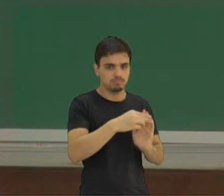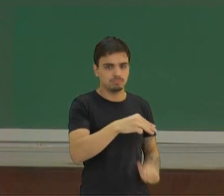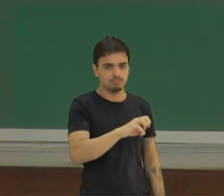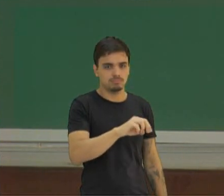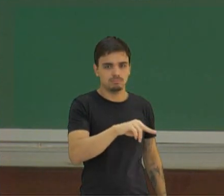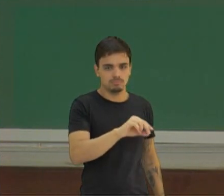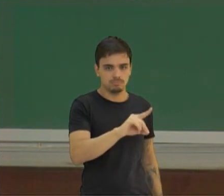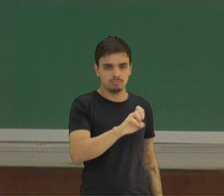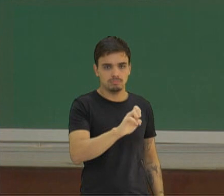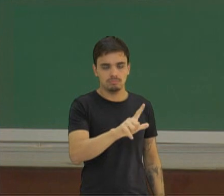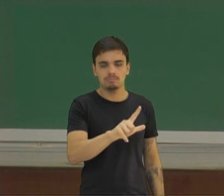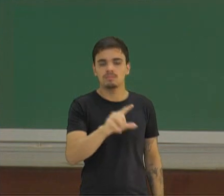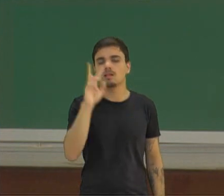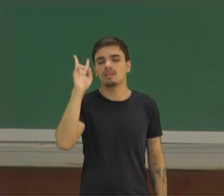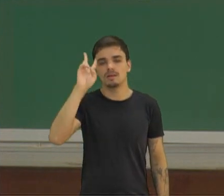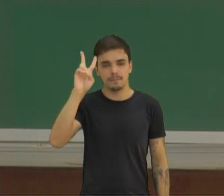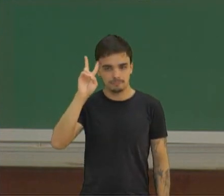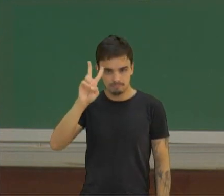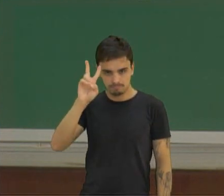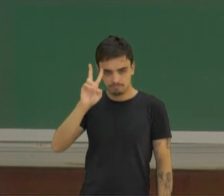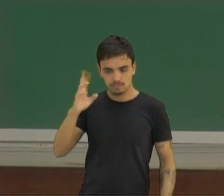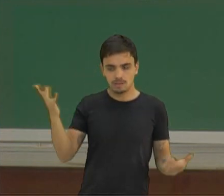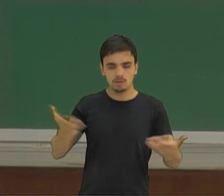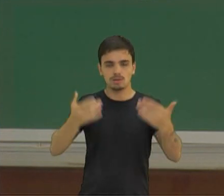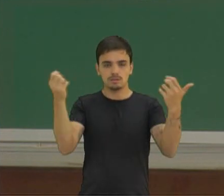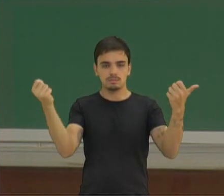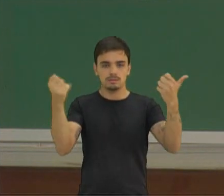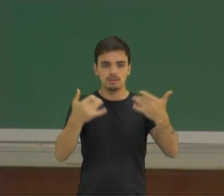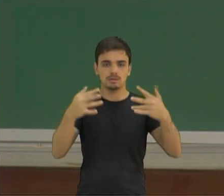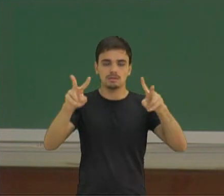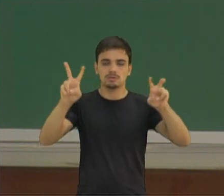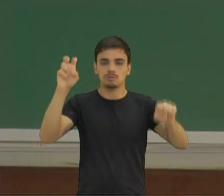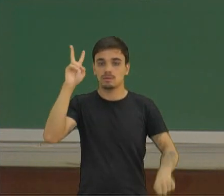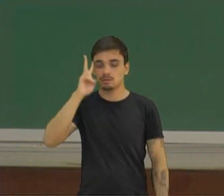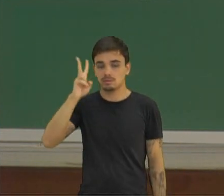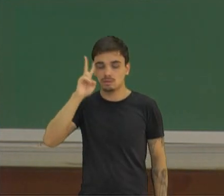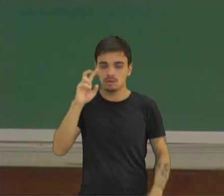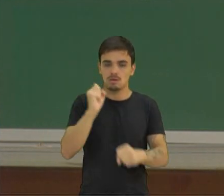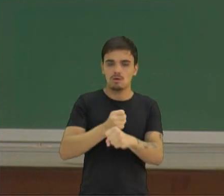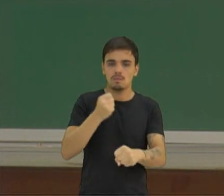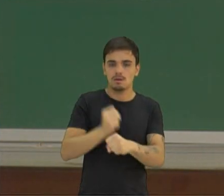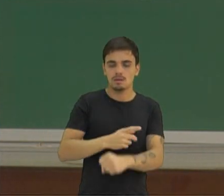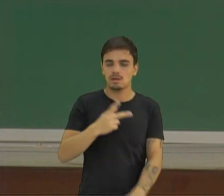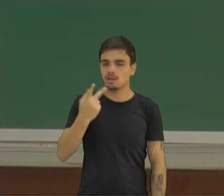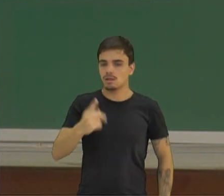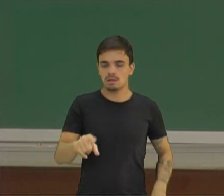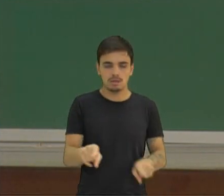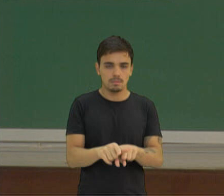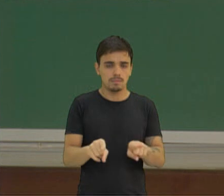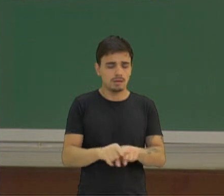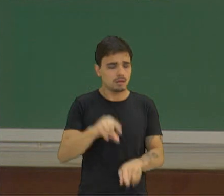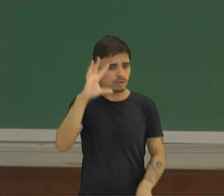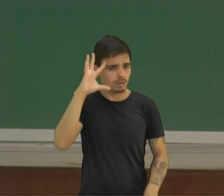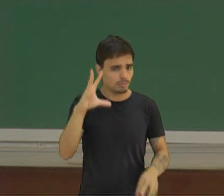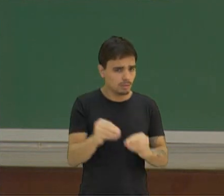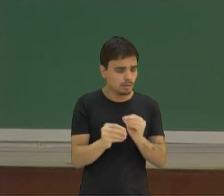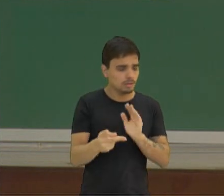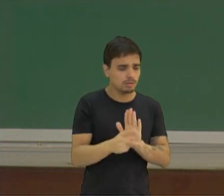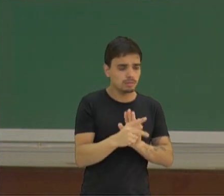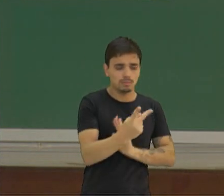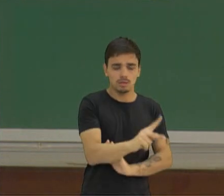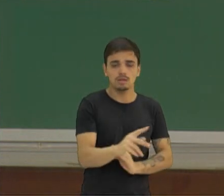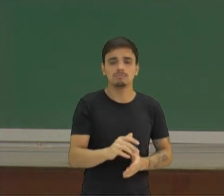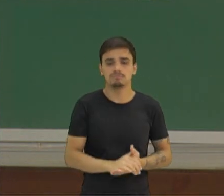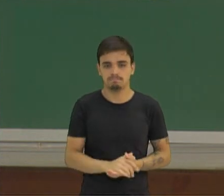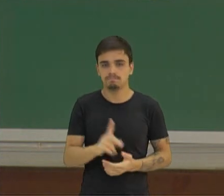por Gregor Mendel lembrem vamos falar um pouquinho de história a obra de Milho ou interpretação de milho